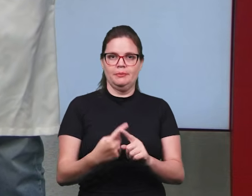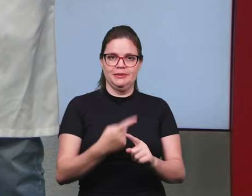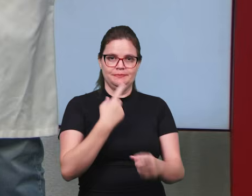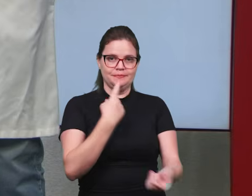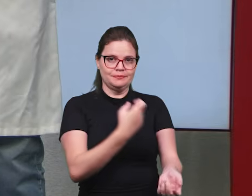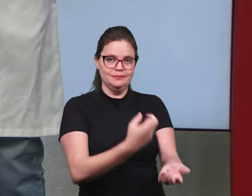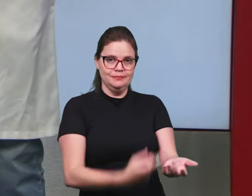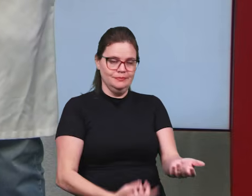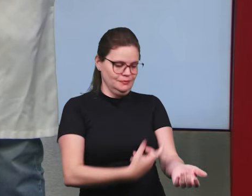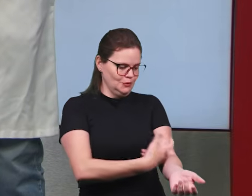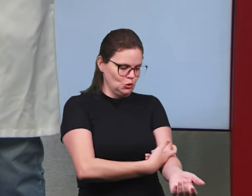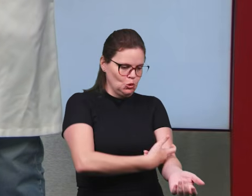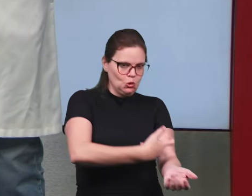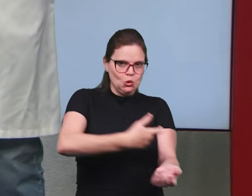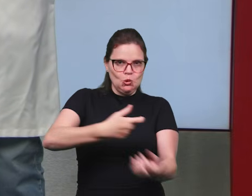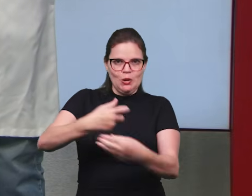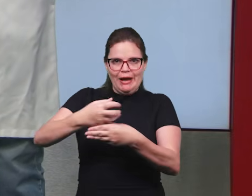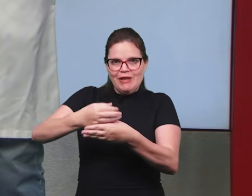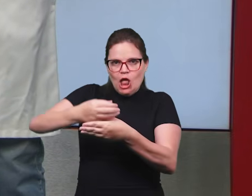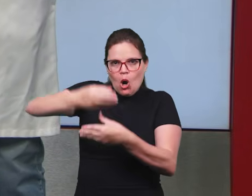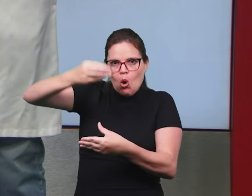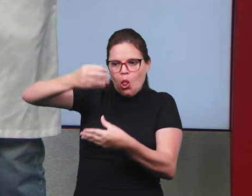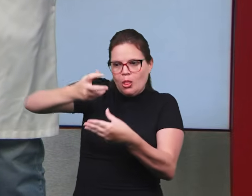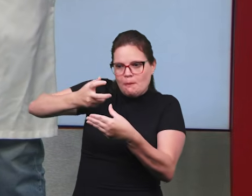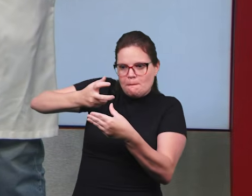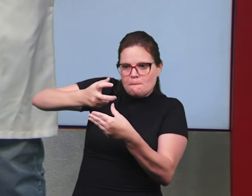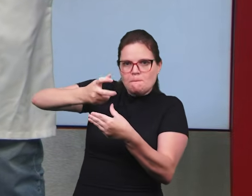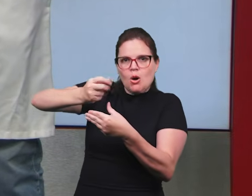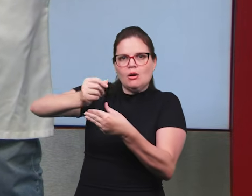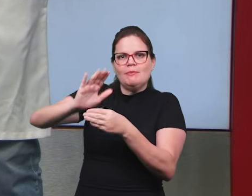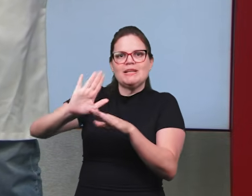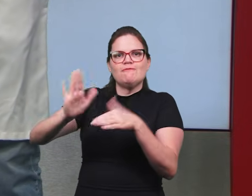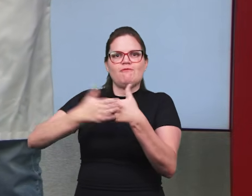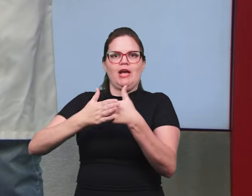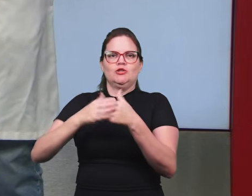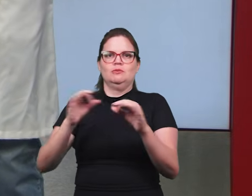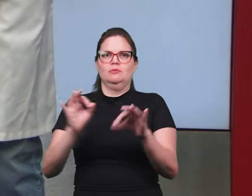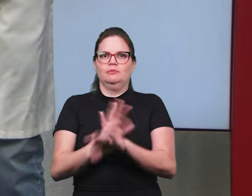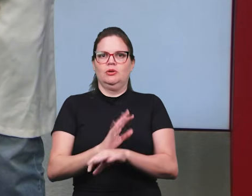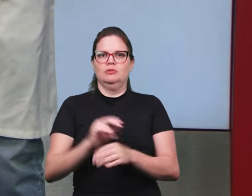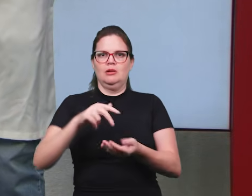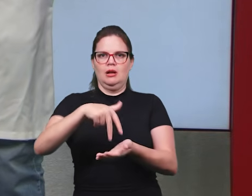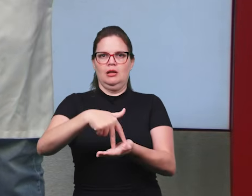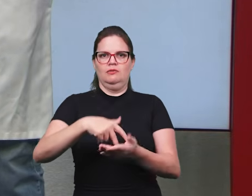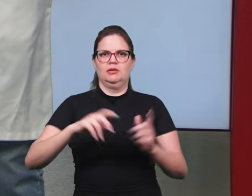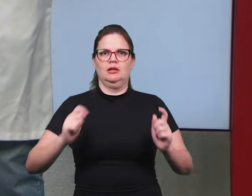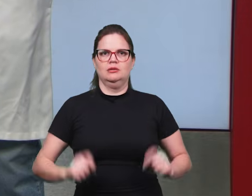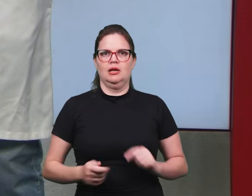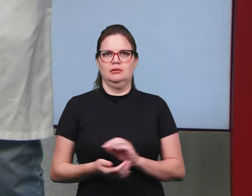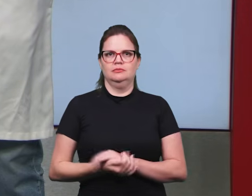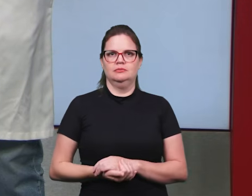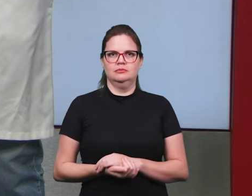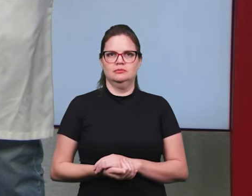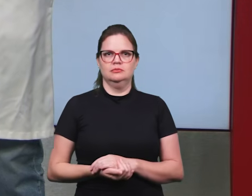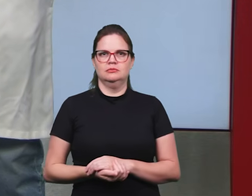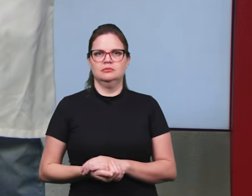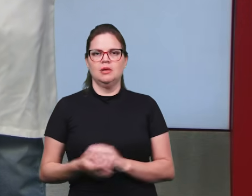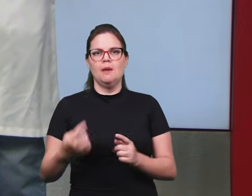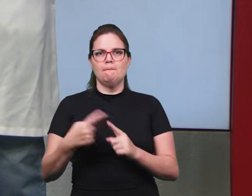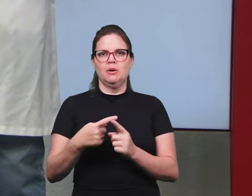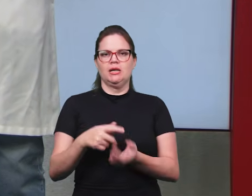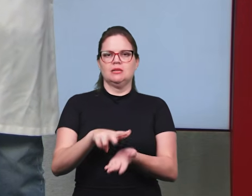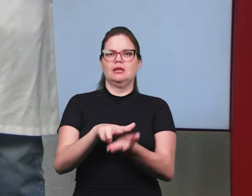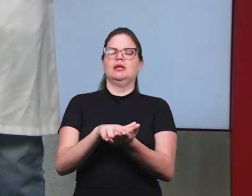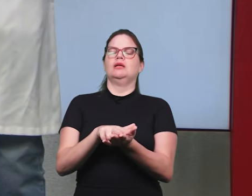próprio paciente de sangue e você tem. Então quando fecha, é na mesma hora. Quando você faz, pode levantar, porque o típico é cefaleia postural. O paciente